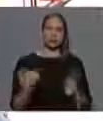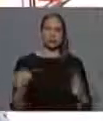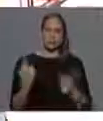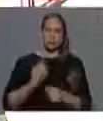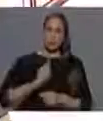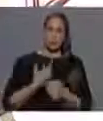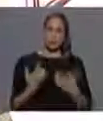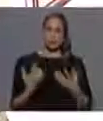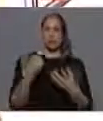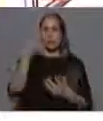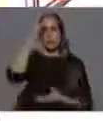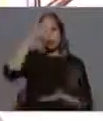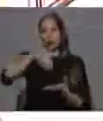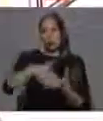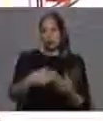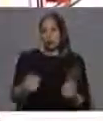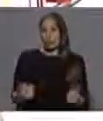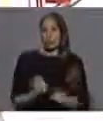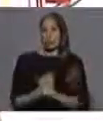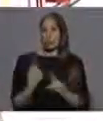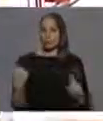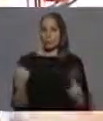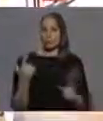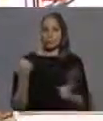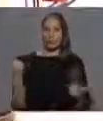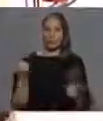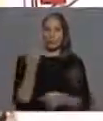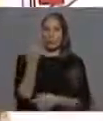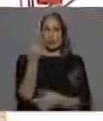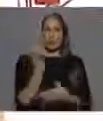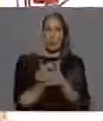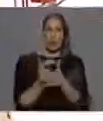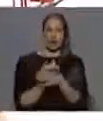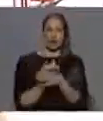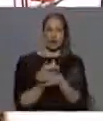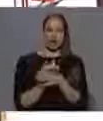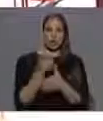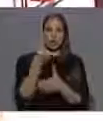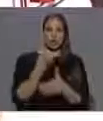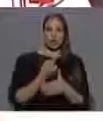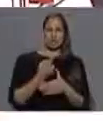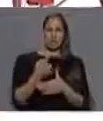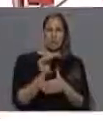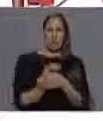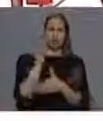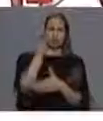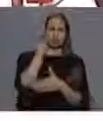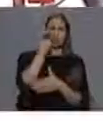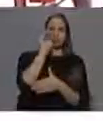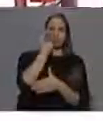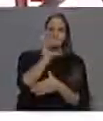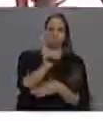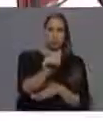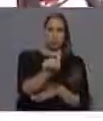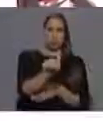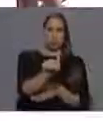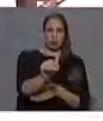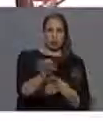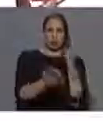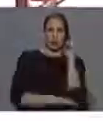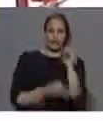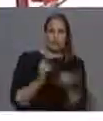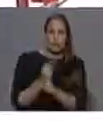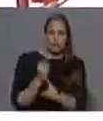resolver. Não é aceitável que uma carta demore uma semana para fazer o seu percurso dentro da mesma